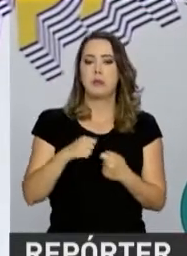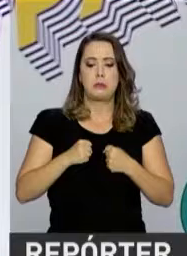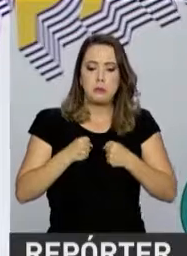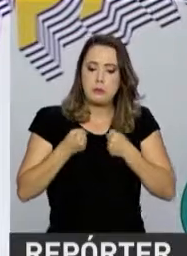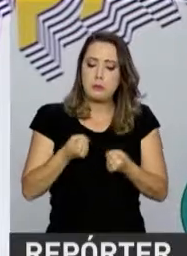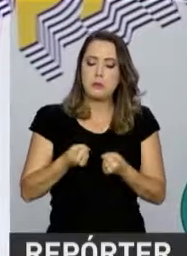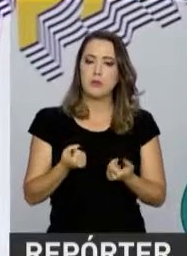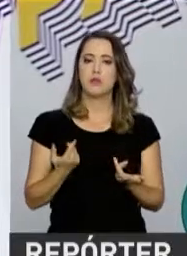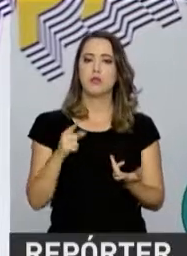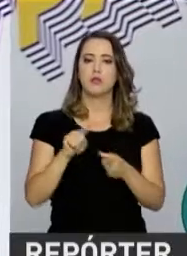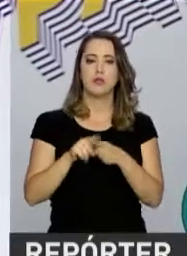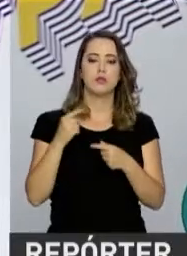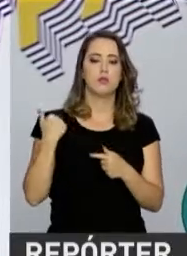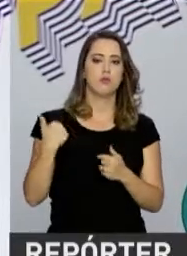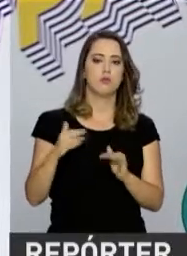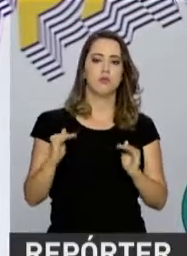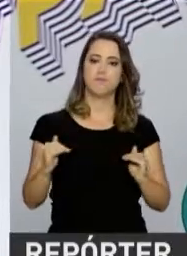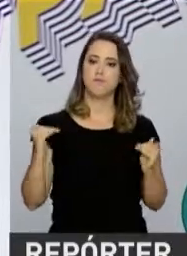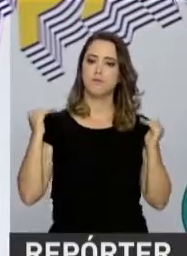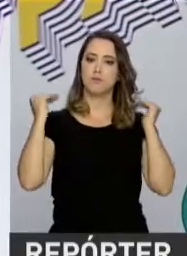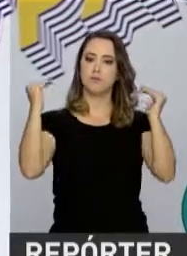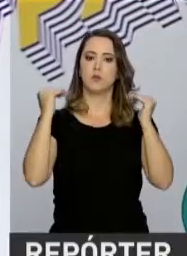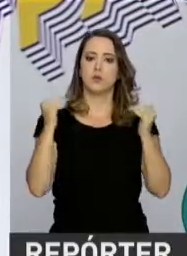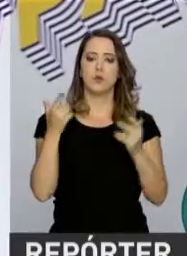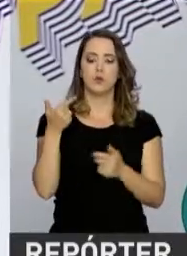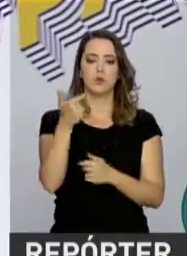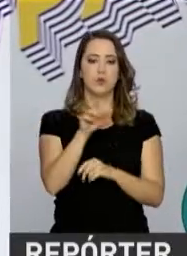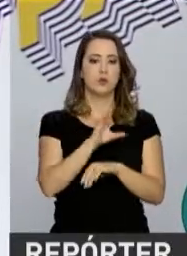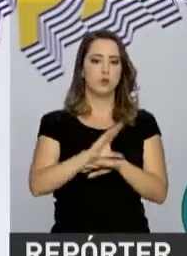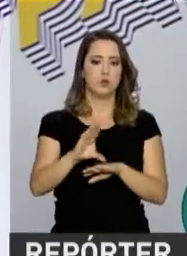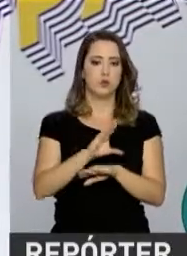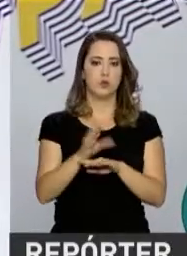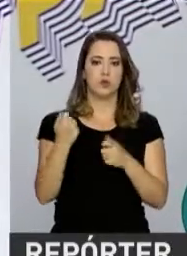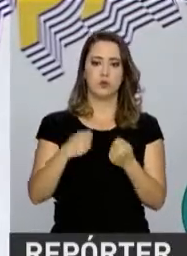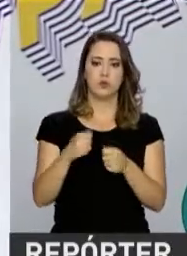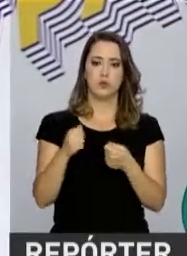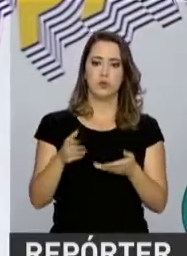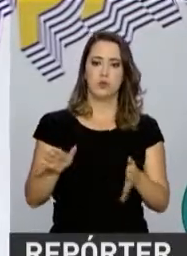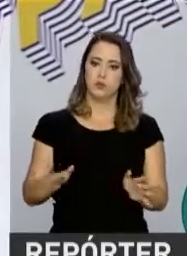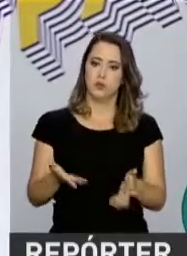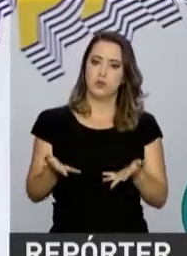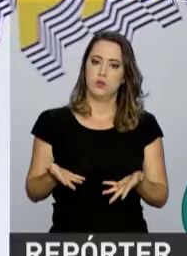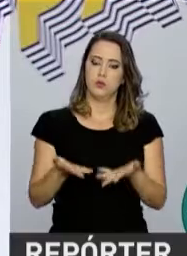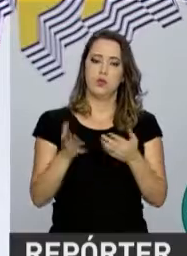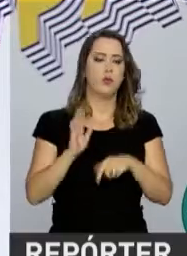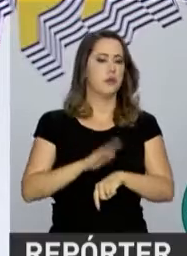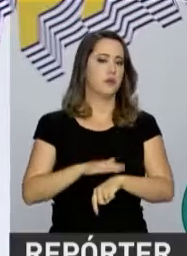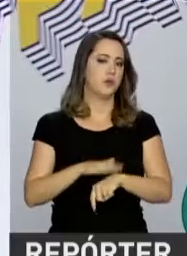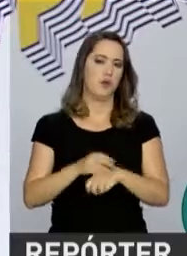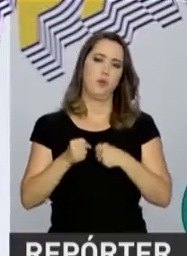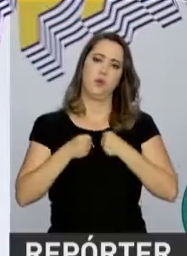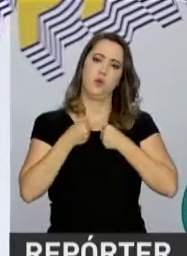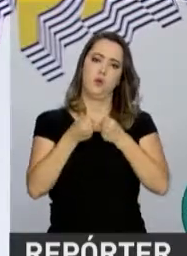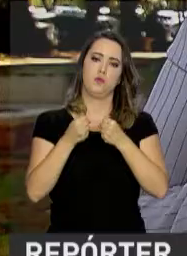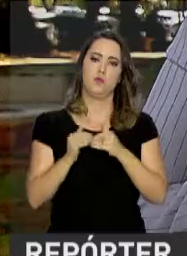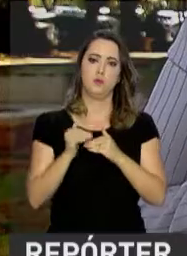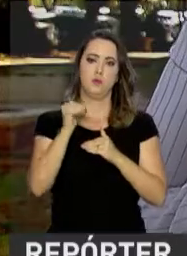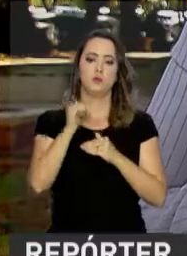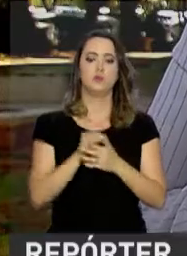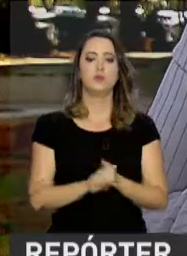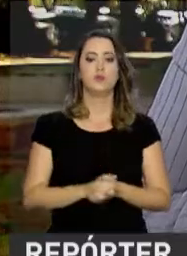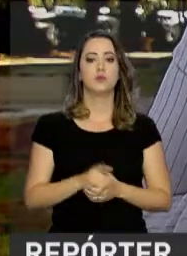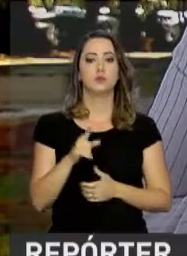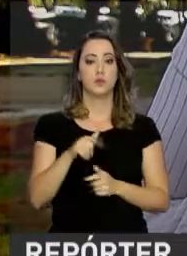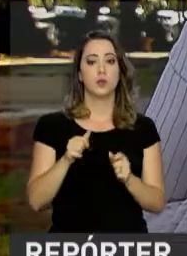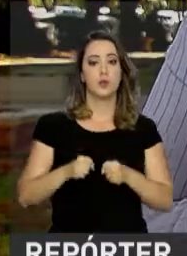você concorre em mais alto nível do que a maioria dos outros cursos. Então você precisa de um tempo, de um esforço um pouco maior. E